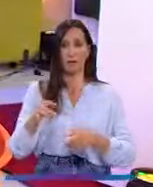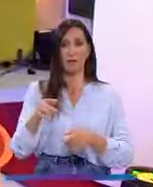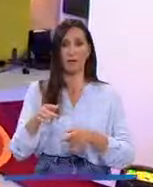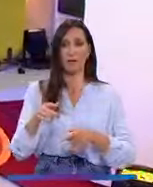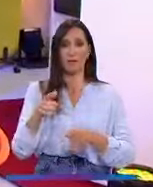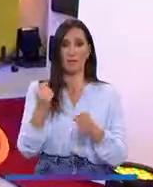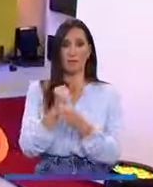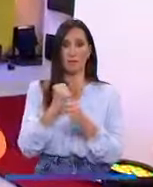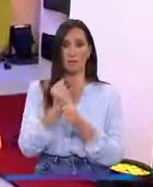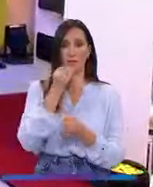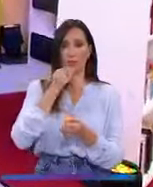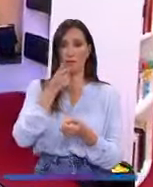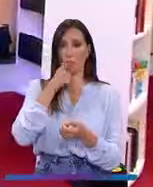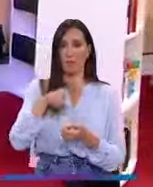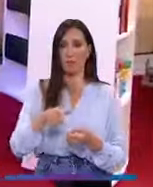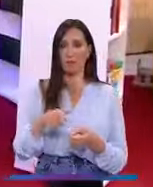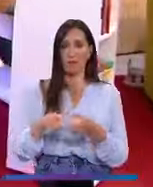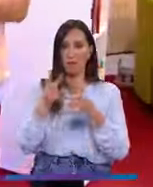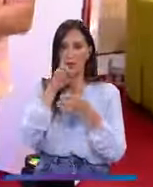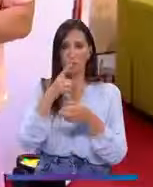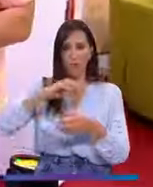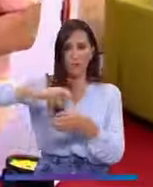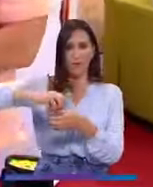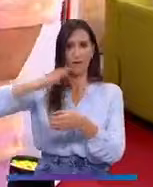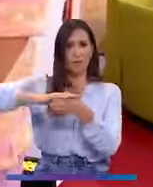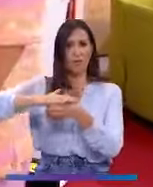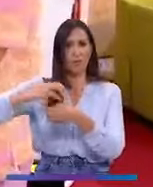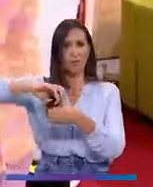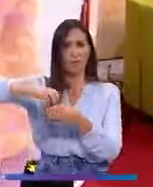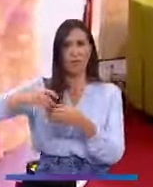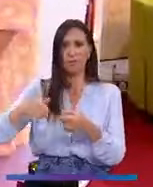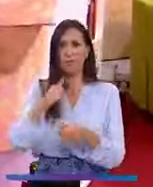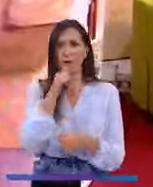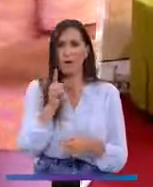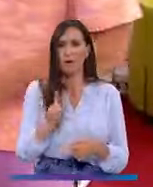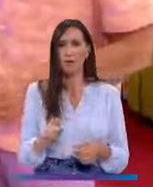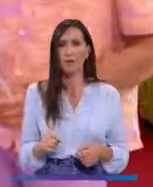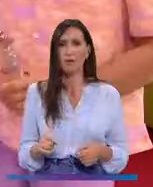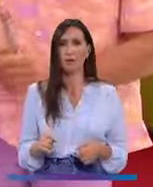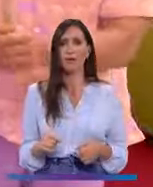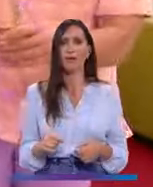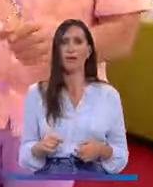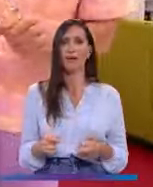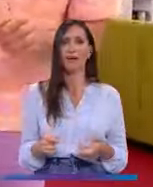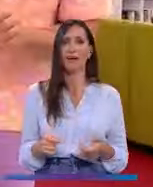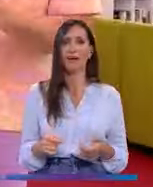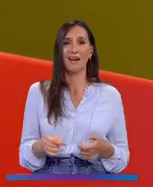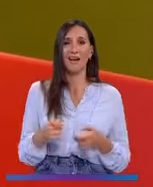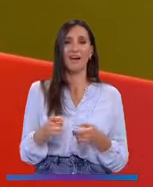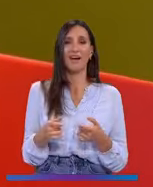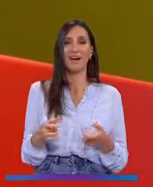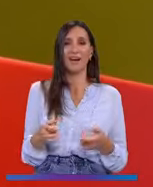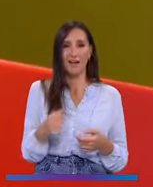água está amarela, cheiraste. Então não vês que está fechada a água, vai ser aberta agora. Mas tu não vês que isso não é água? Ah, tu vês que é água com aroma,